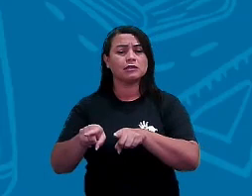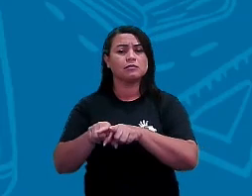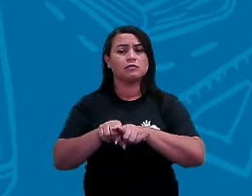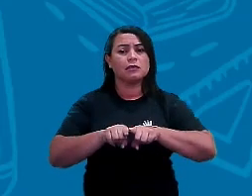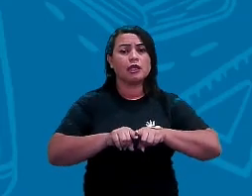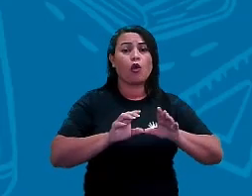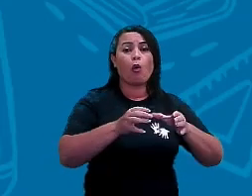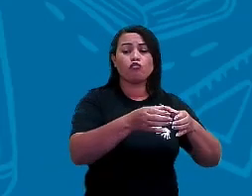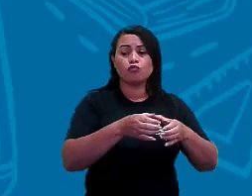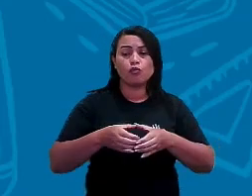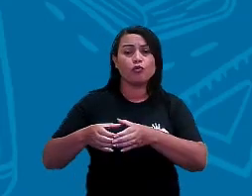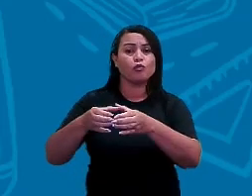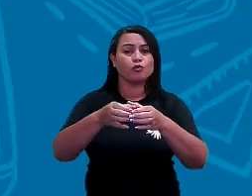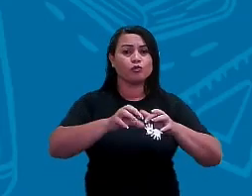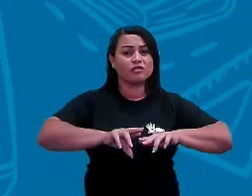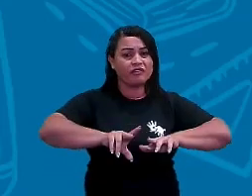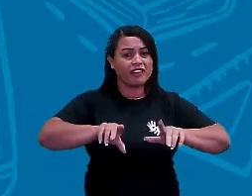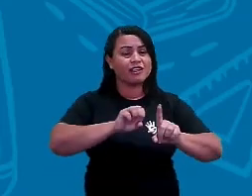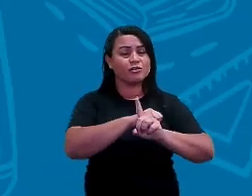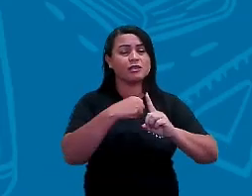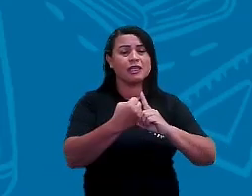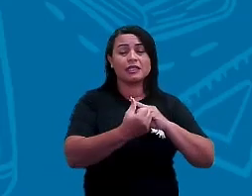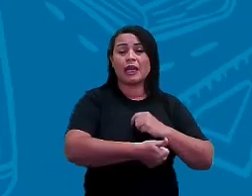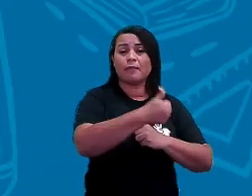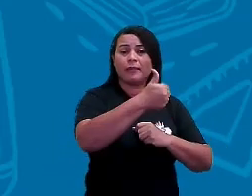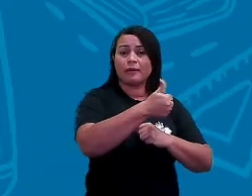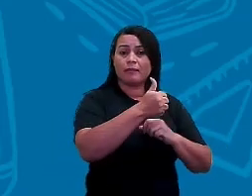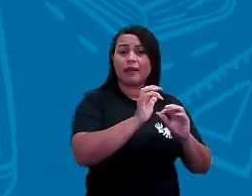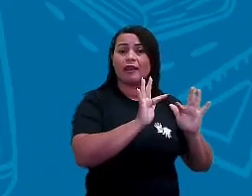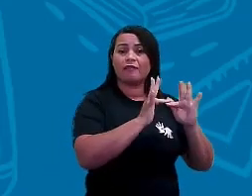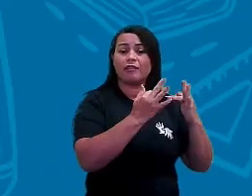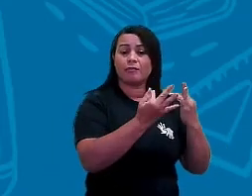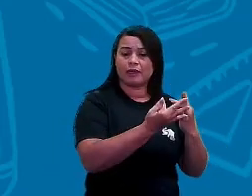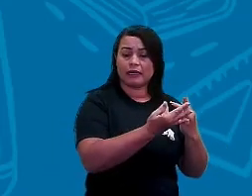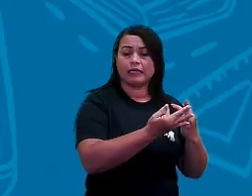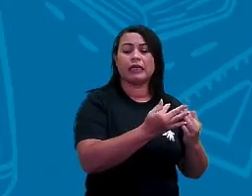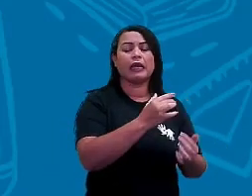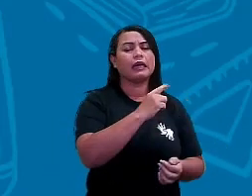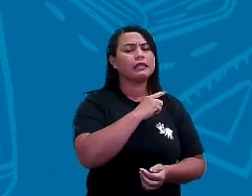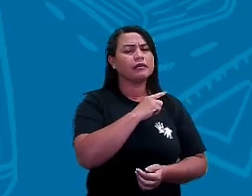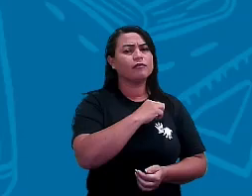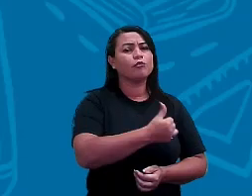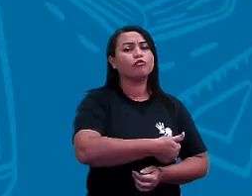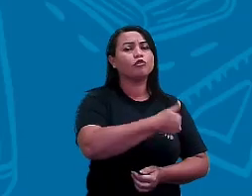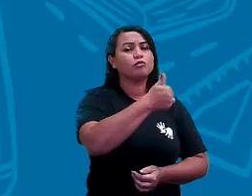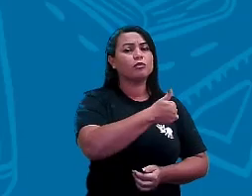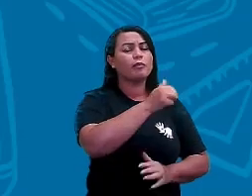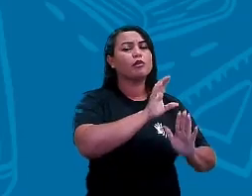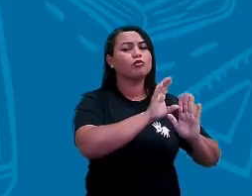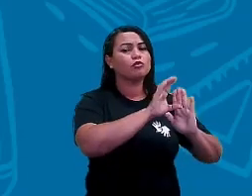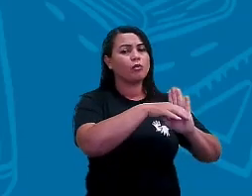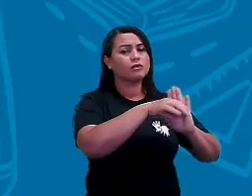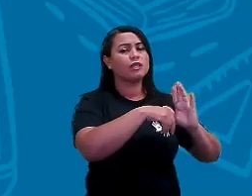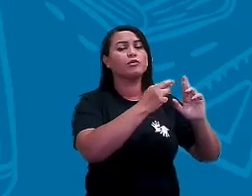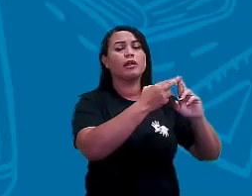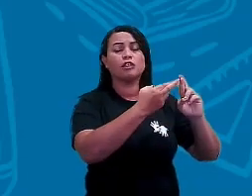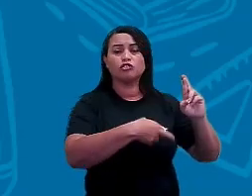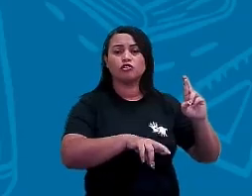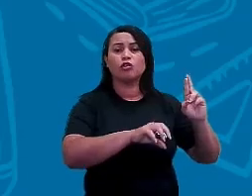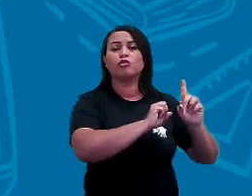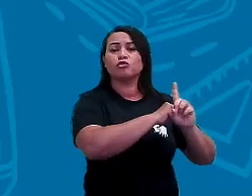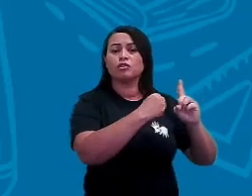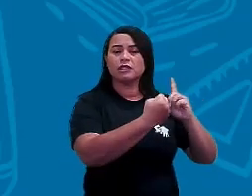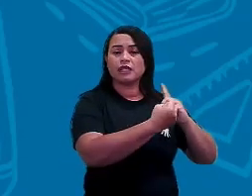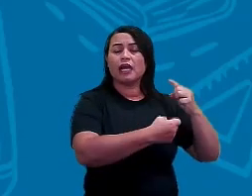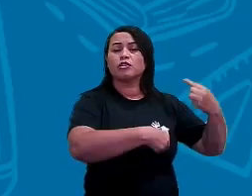Aprendemos também que nossa primeira comunidade foi a familiar. Foi dela onde temos os nossos primeiros conceitos religiosos,